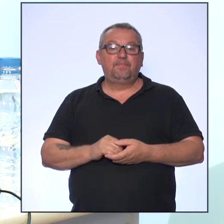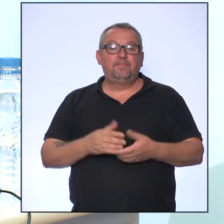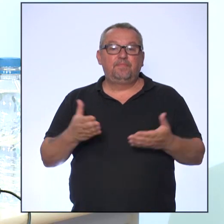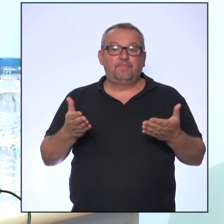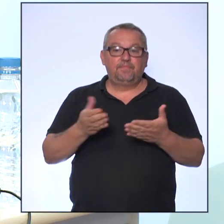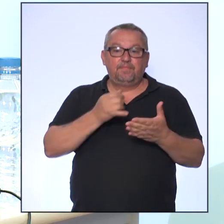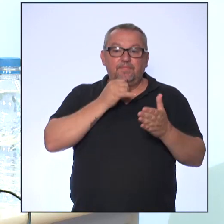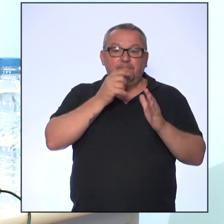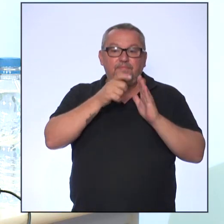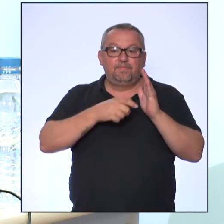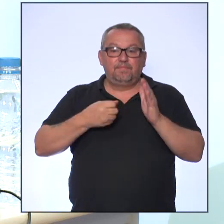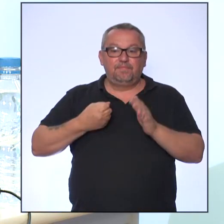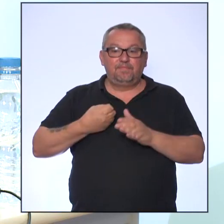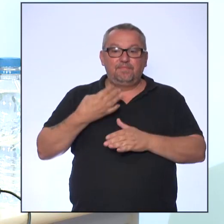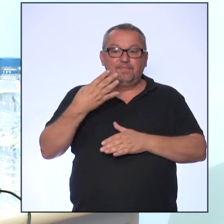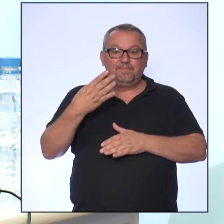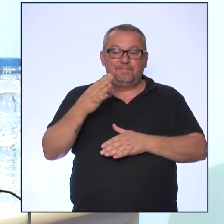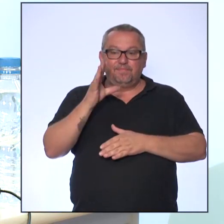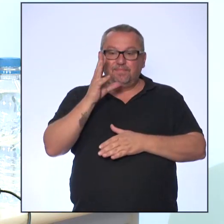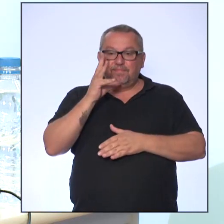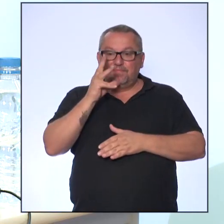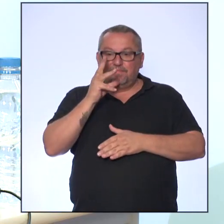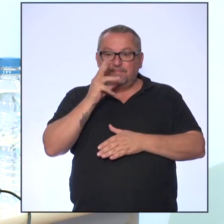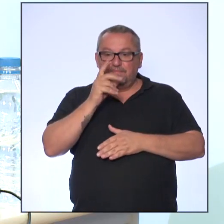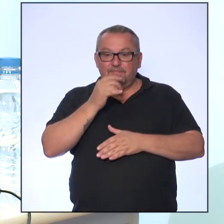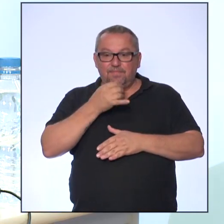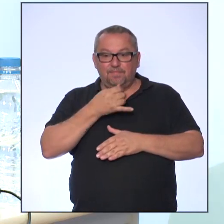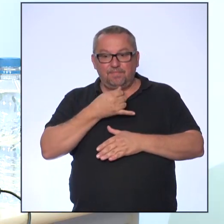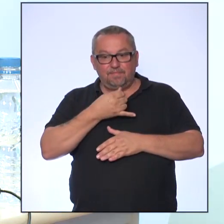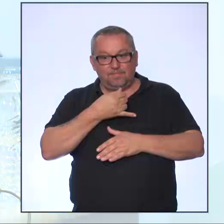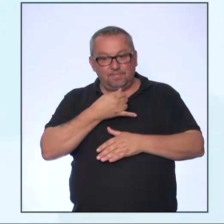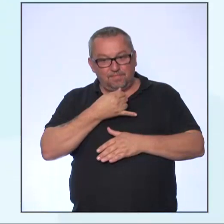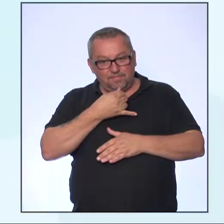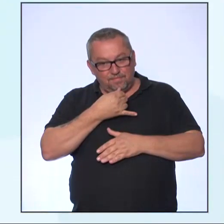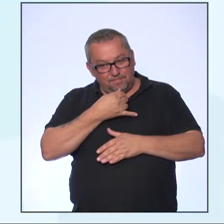Exemplo 4, lento e melancólico.